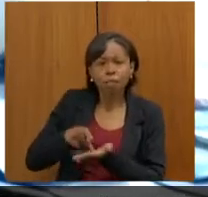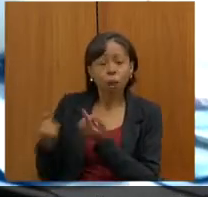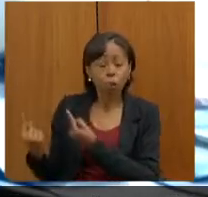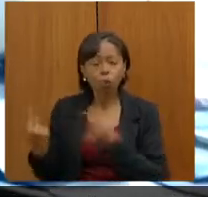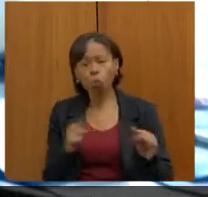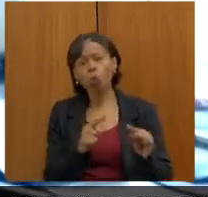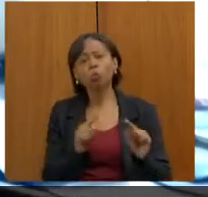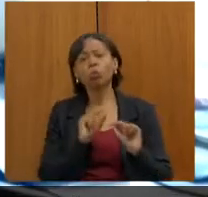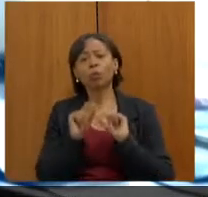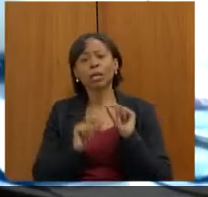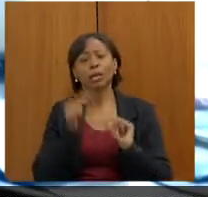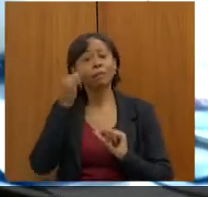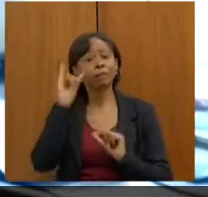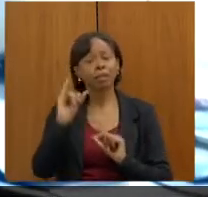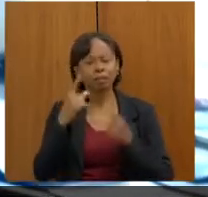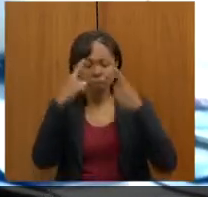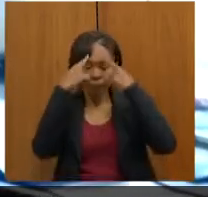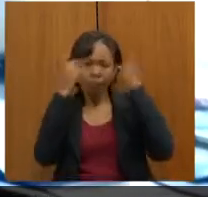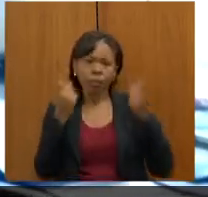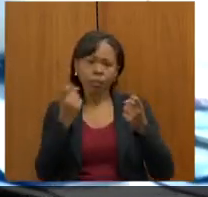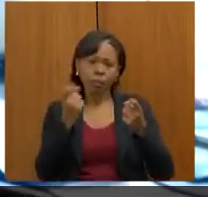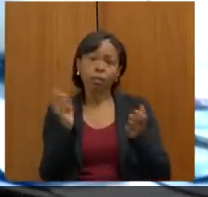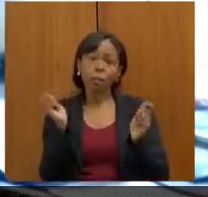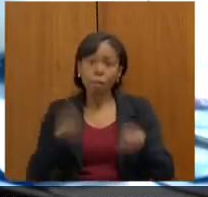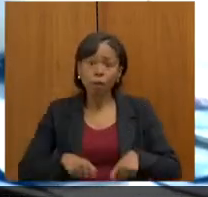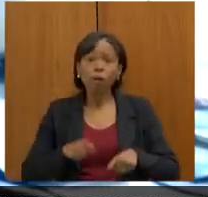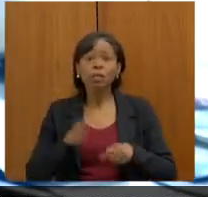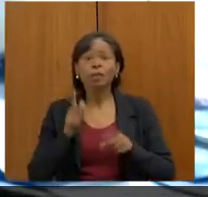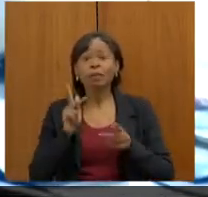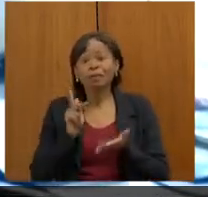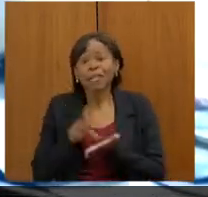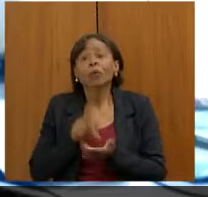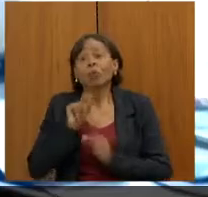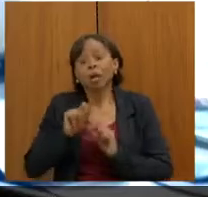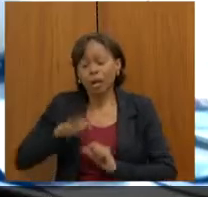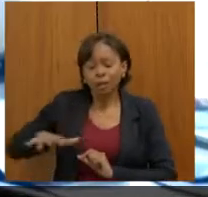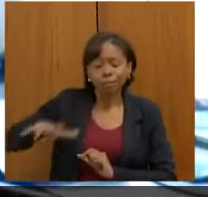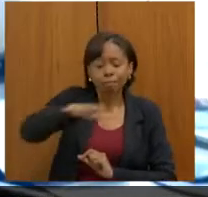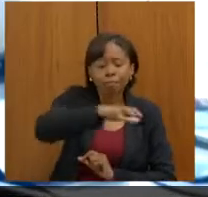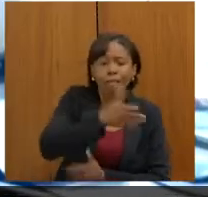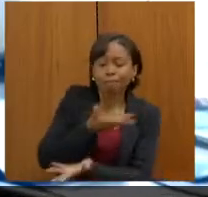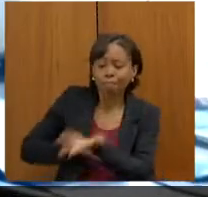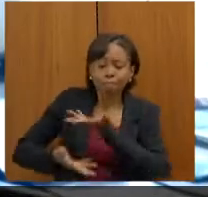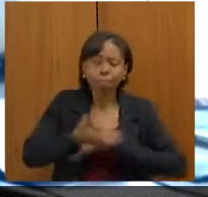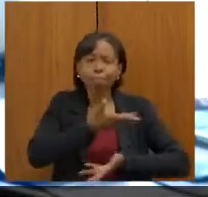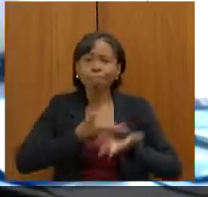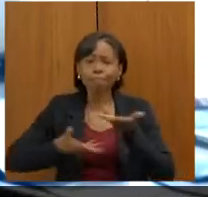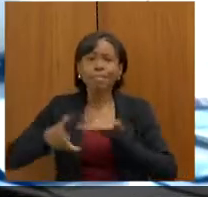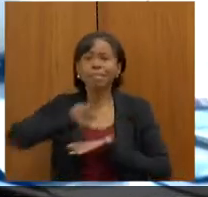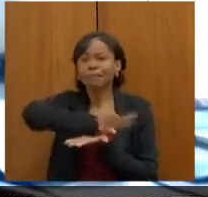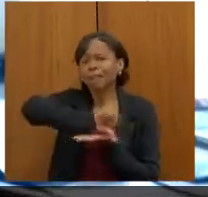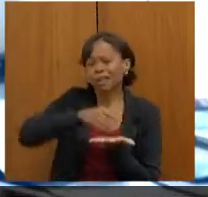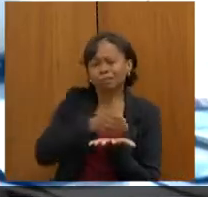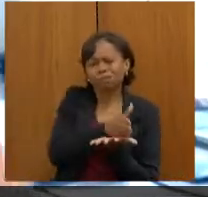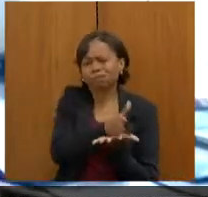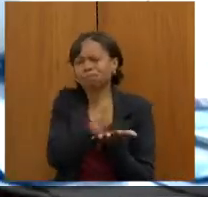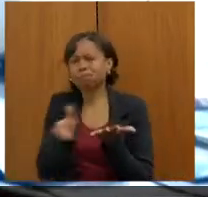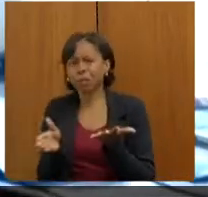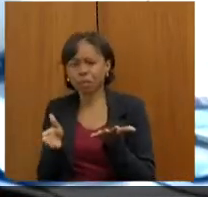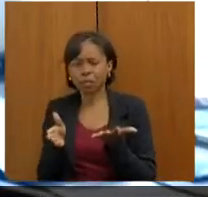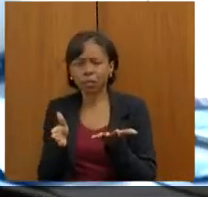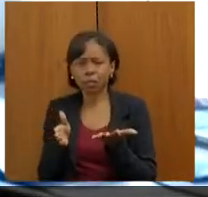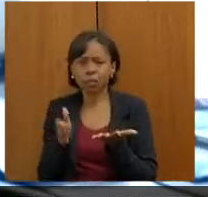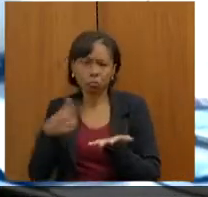perder a intersecção não e aqui tá difícil o tutorial de fato seja muito de firmar a gente tem